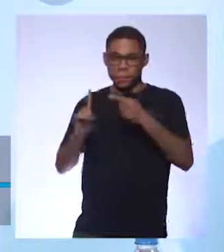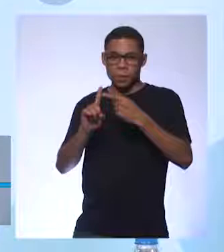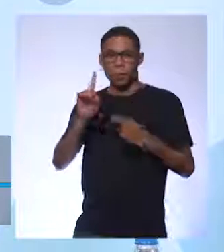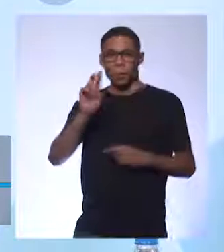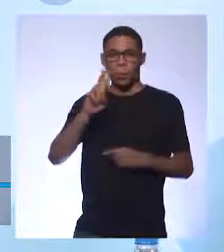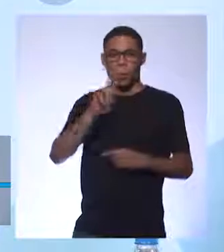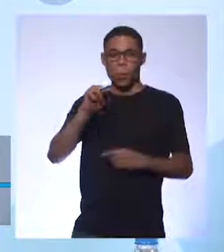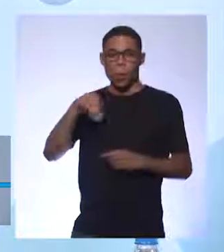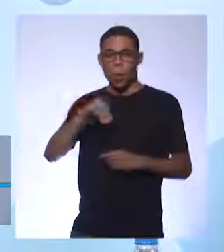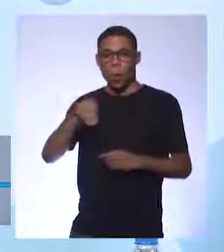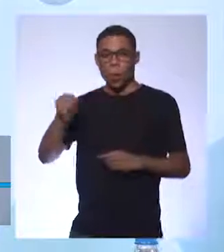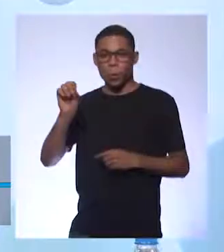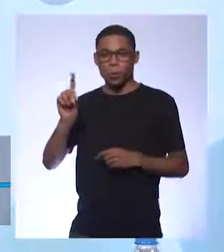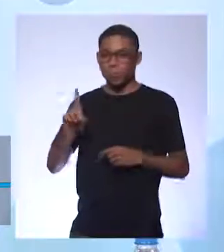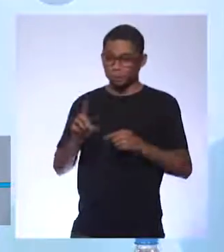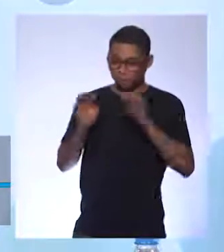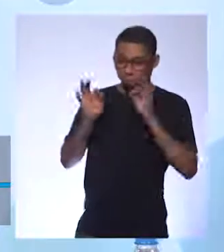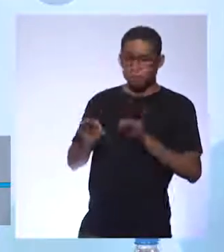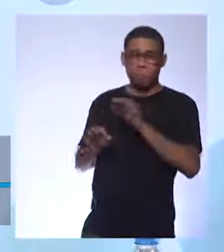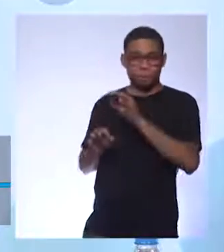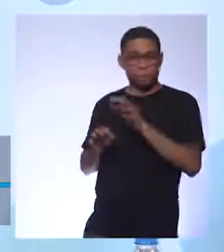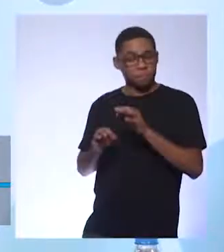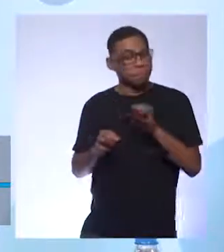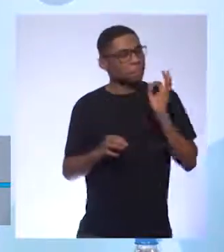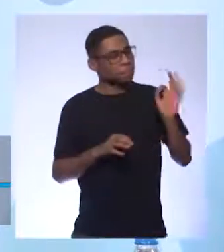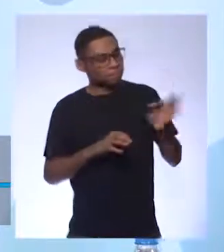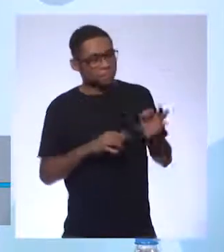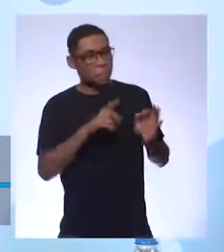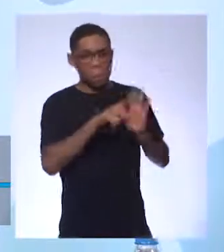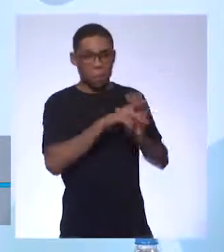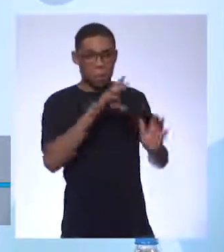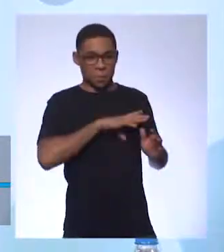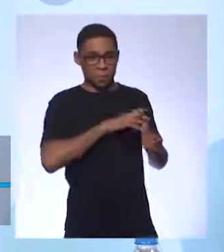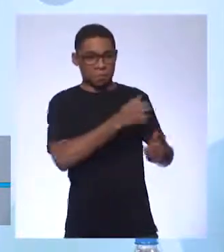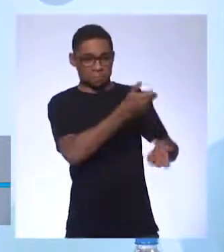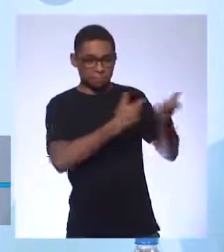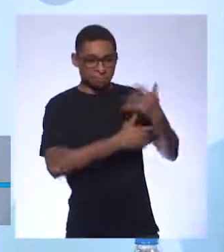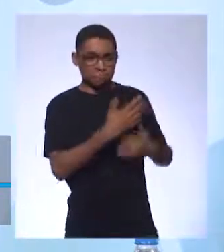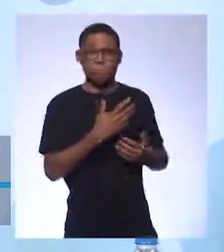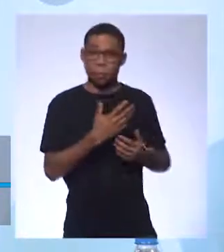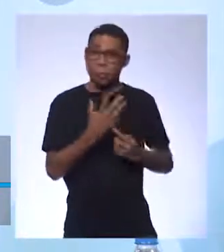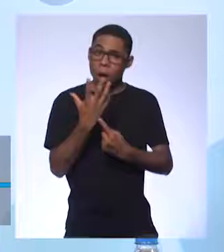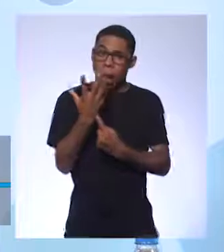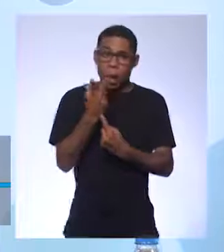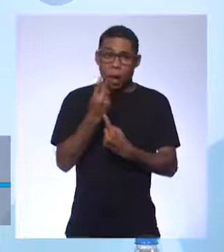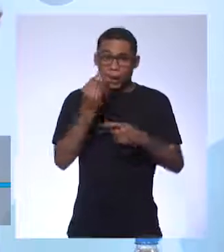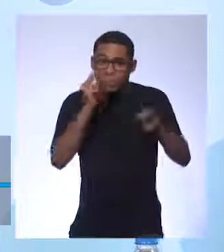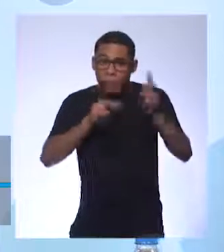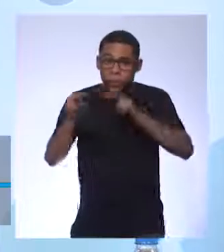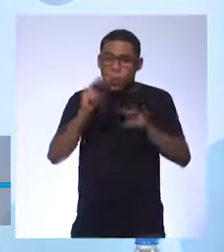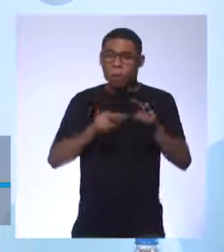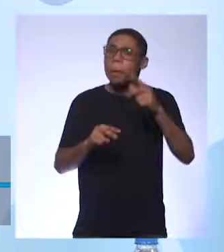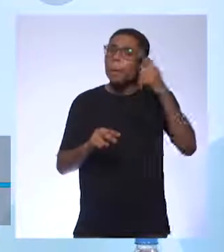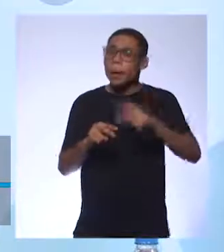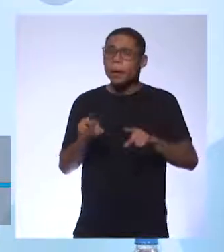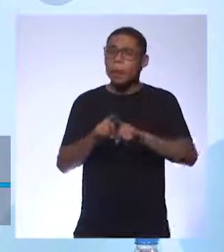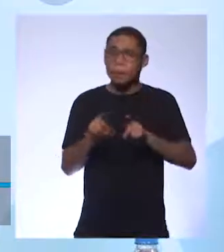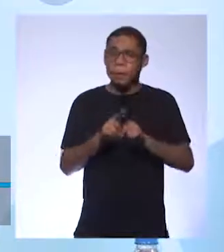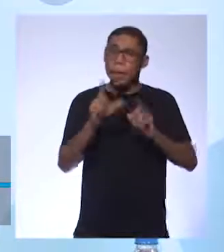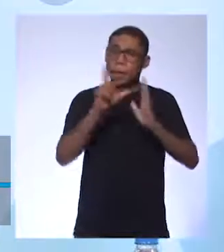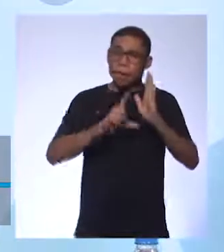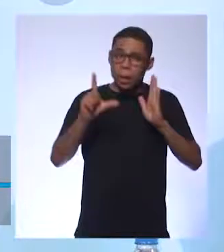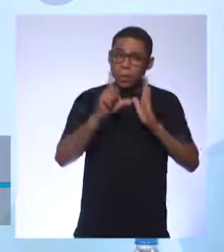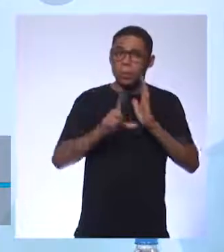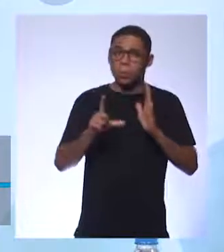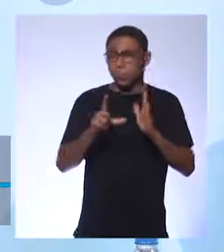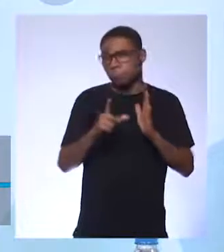língua portuguesa. Mas é isso mesmo, é a ideia. Os estilos, eles cabem tanto em artes visuais, como na questão literária Arte também, literária, que